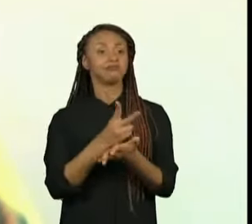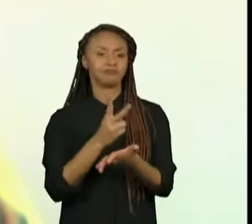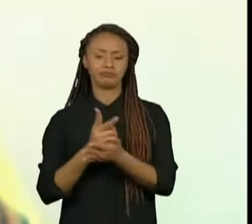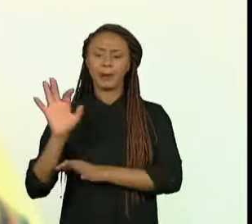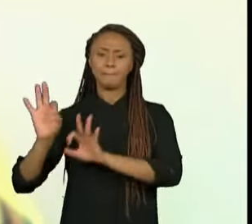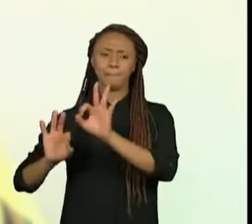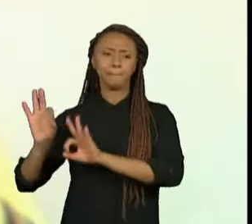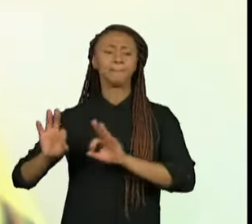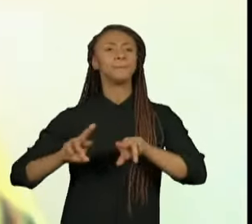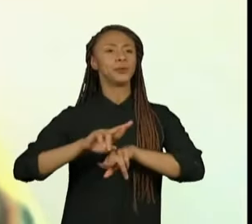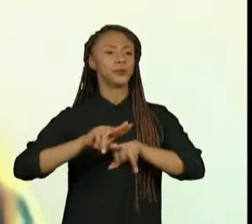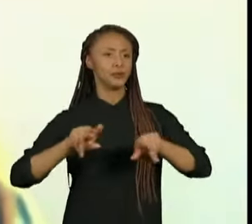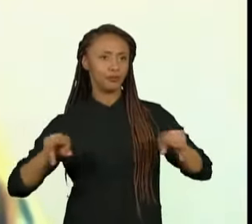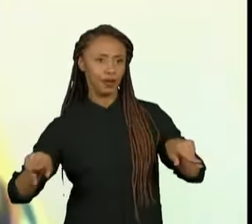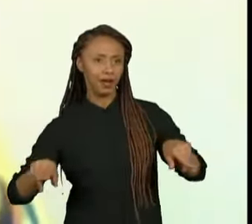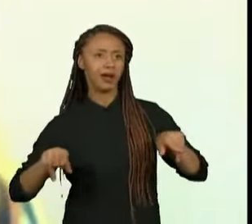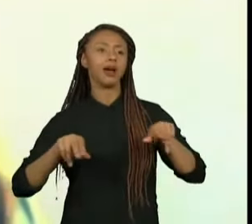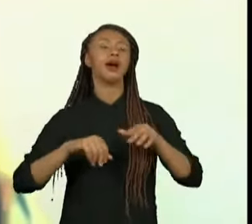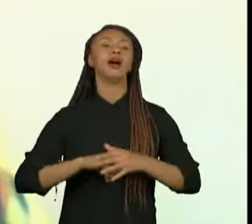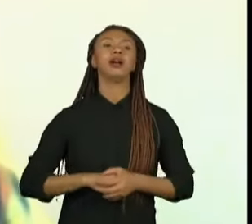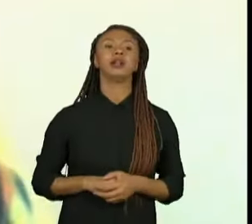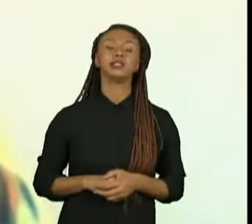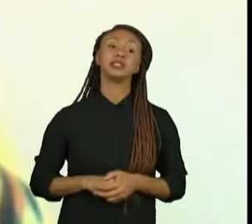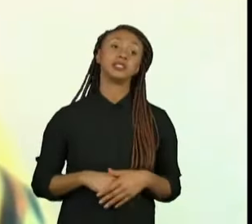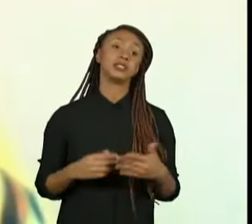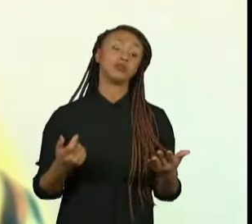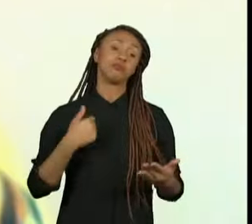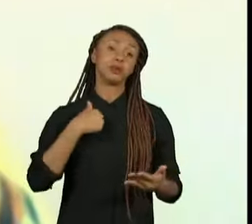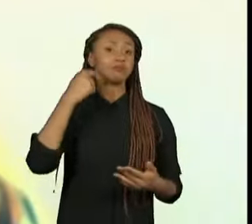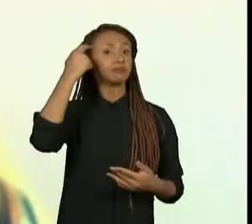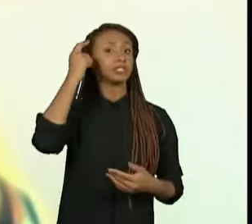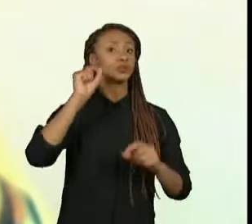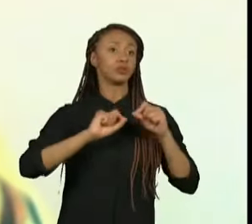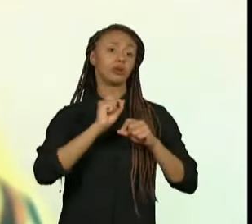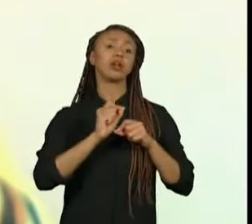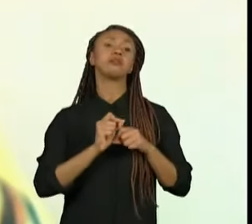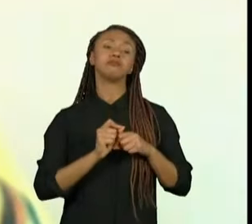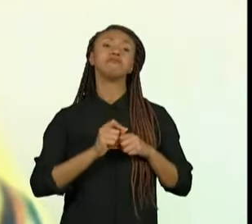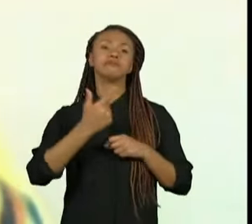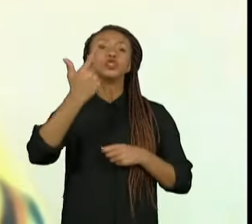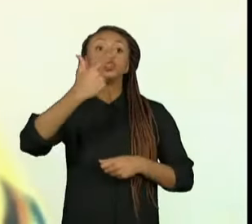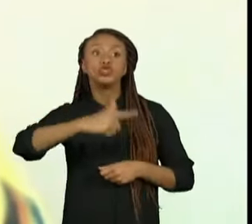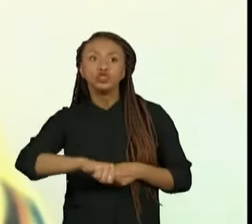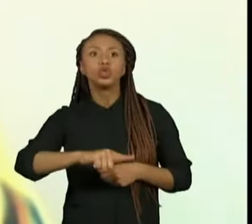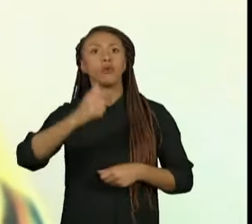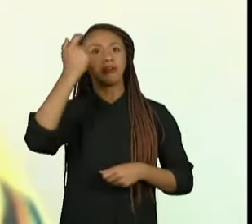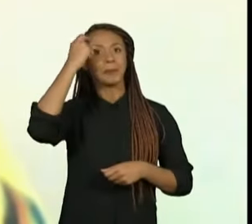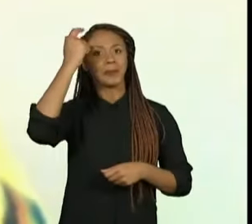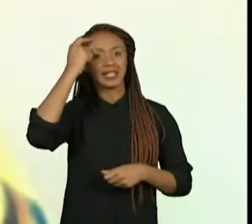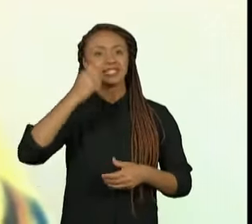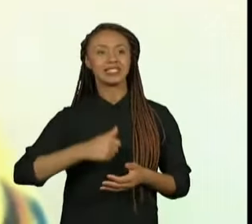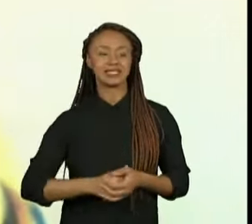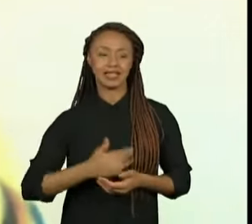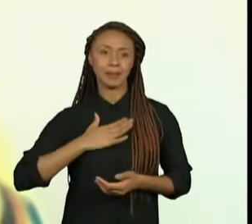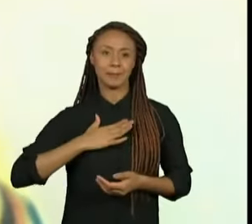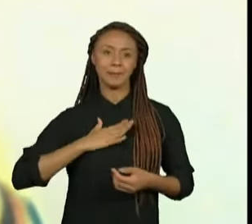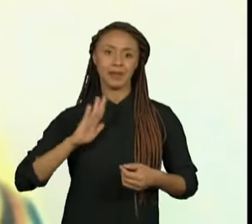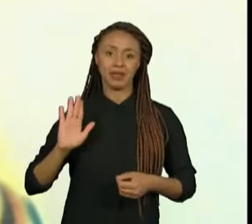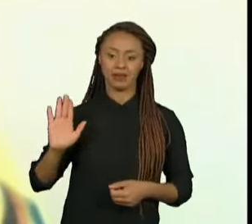de escrita e um é realmente retomar essa história dessa minha candidatura, que